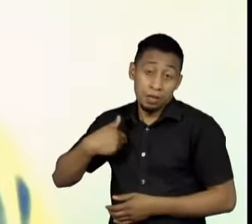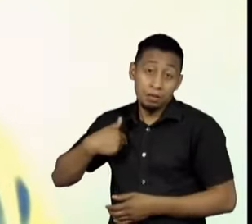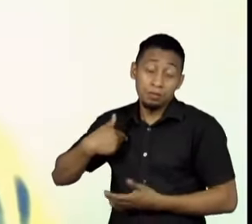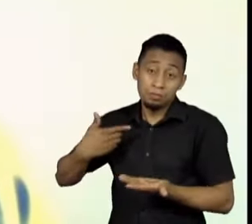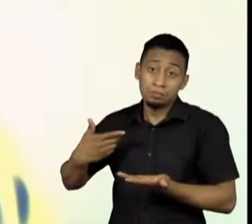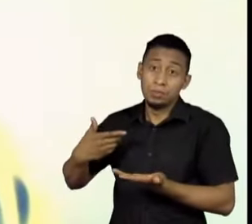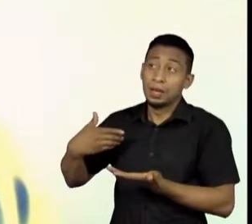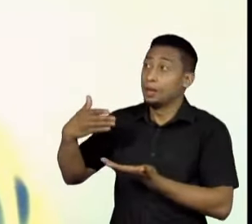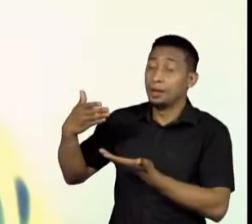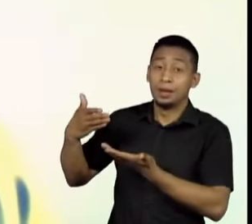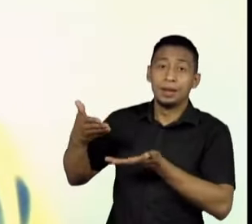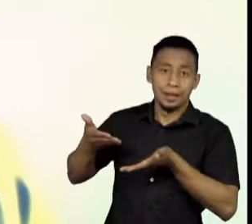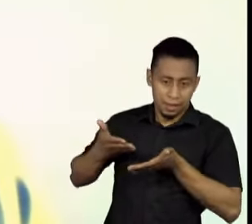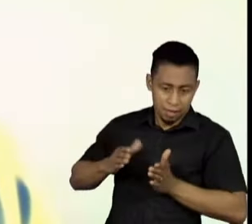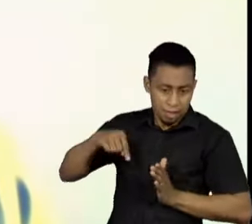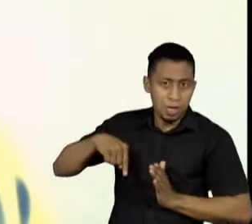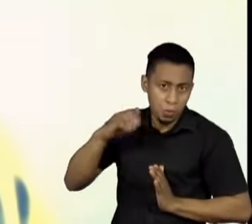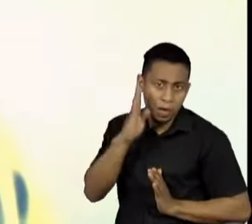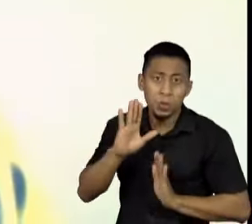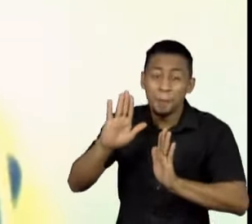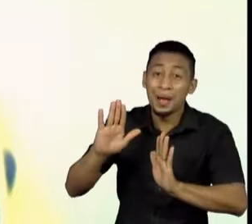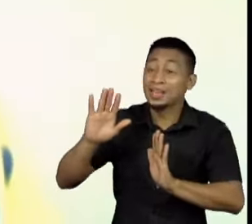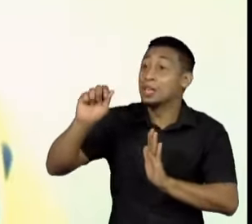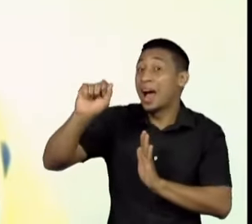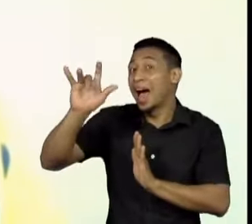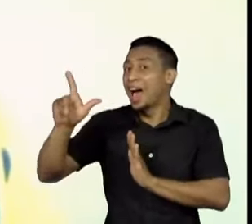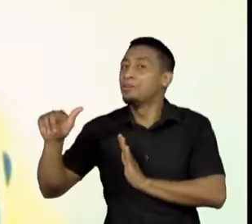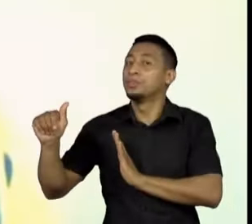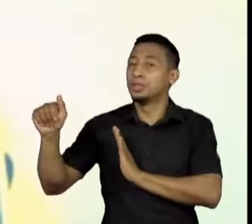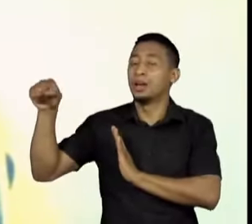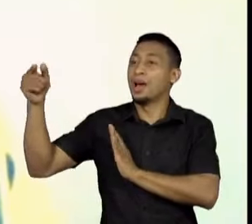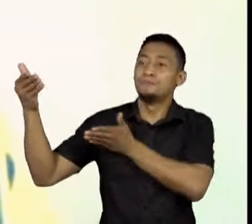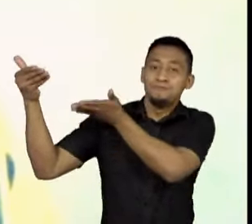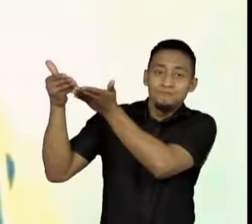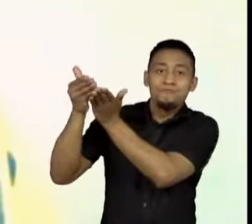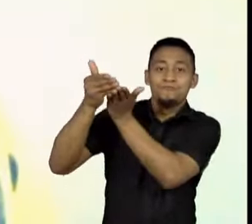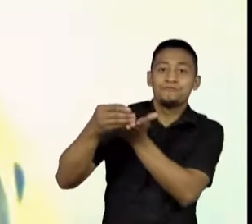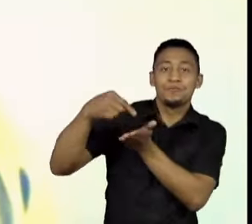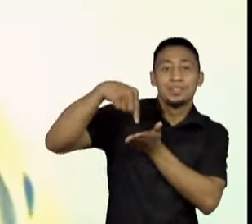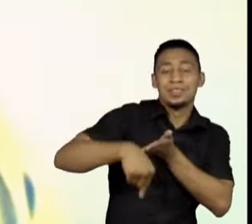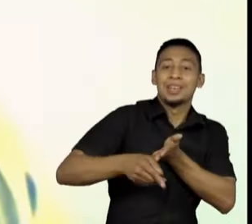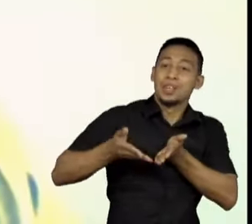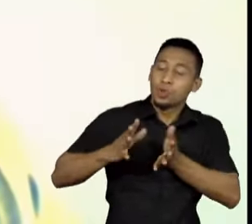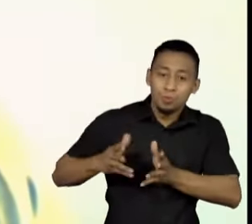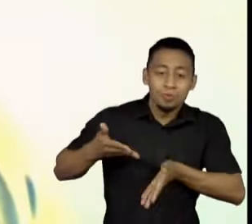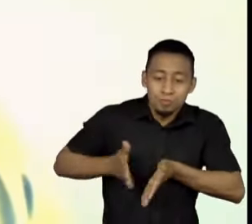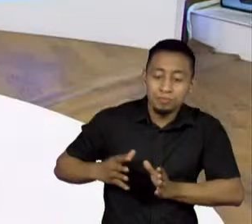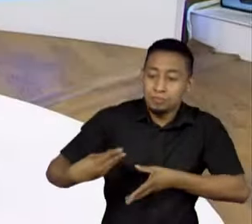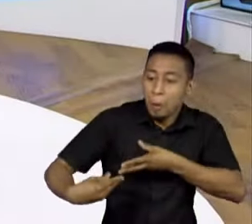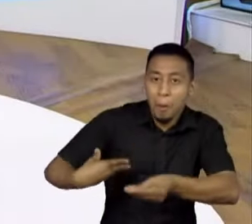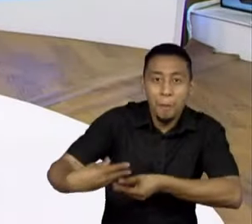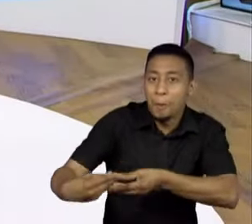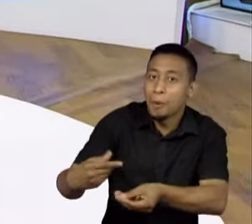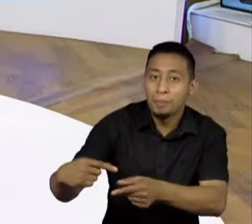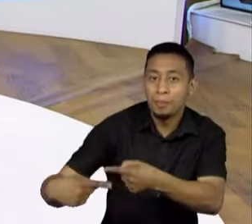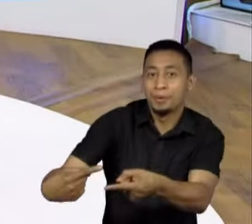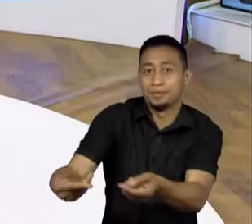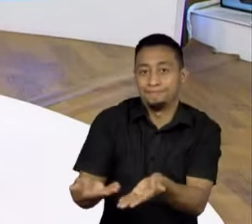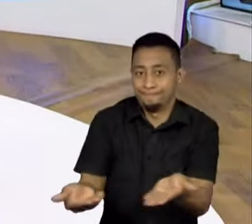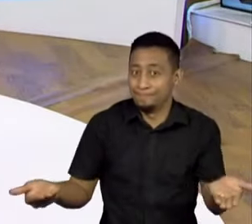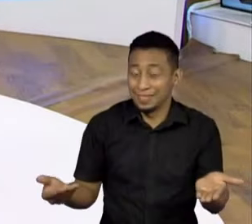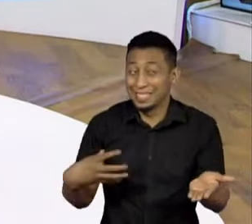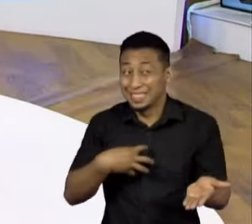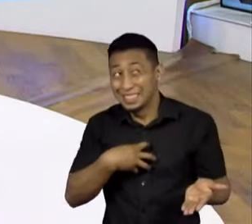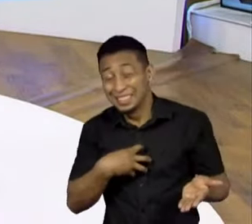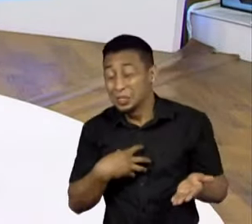foram histórias de comunidades que experimentaram a plena liberdade. Porque quando a gente pensa numa plena